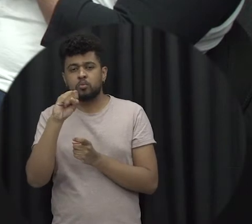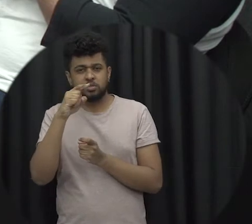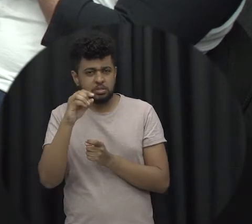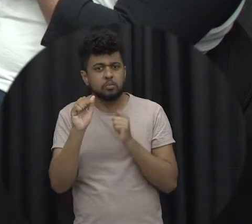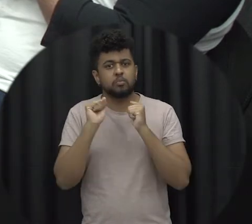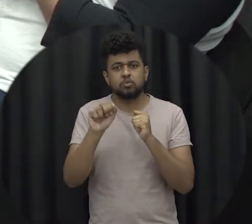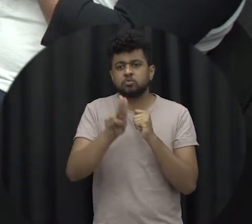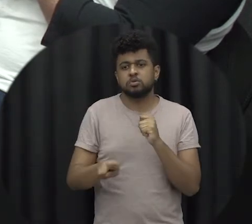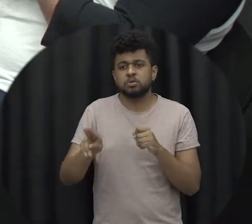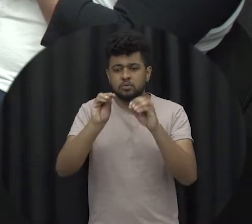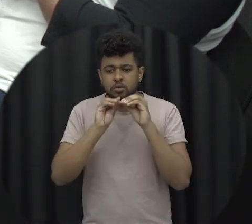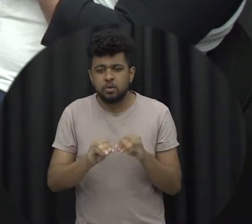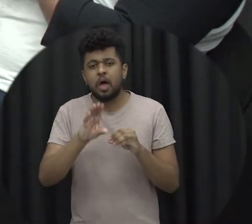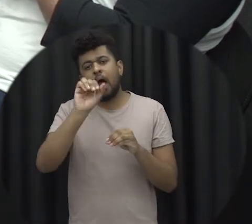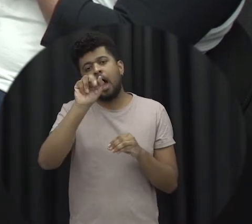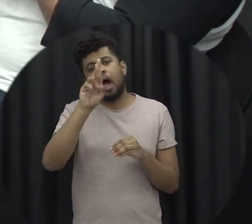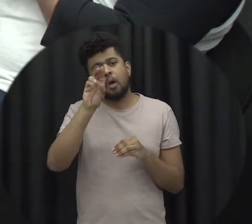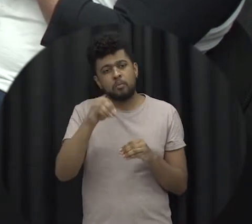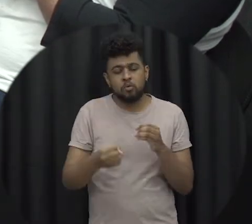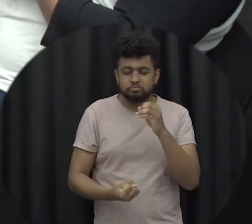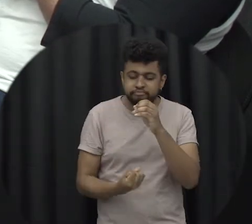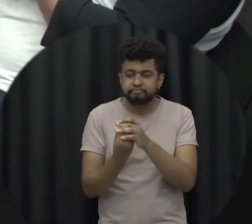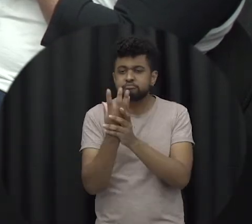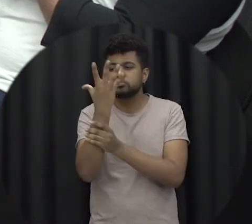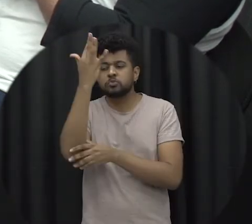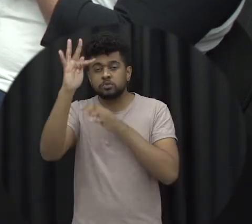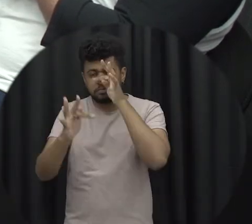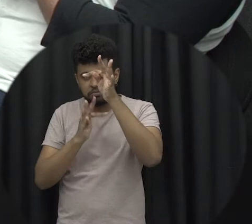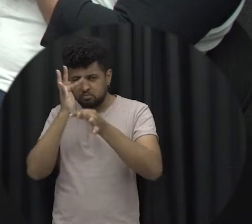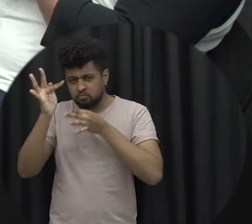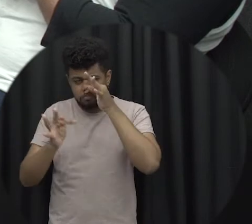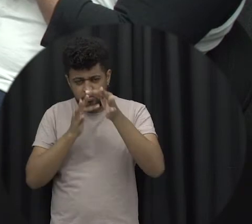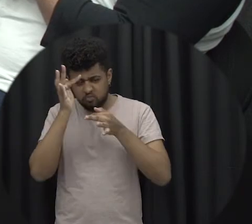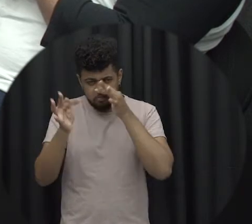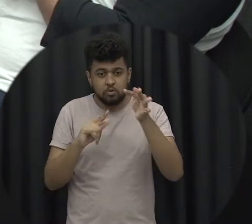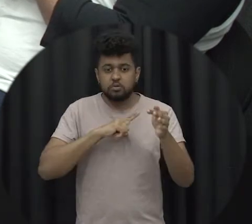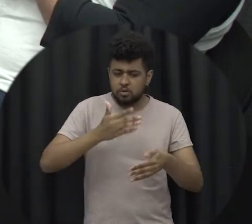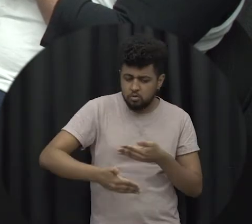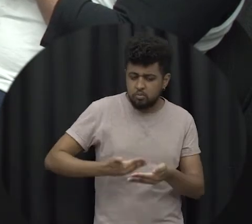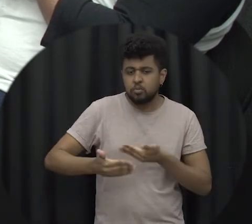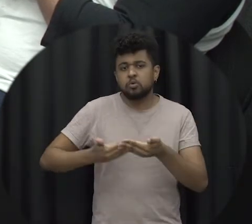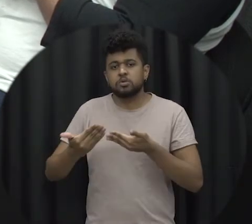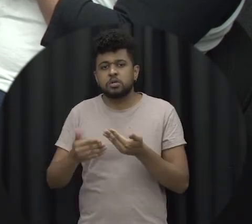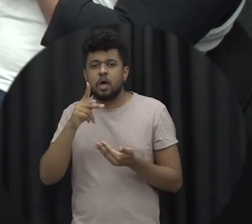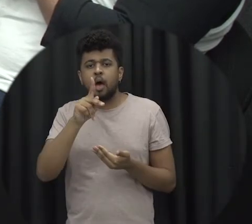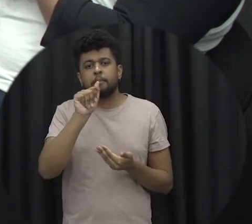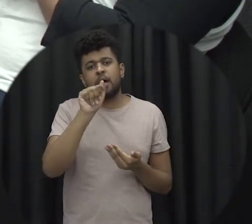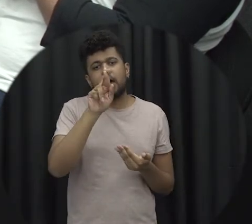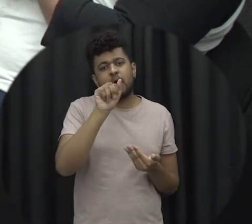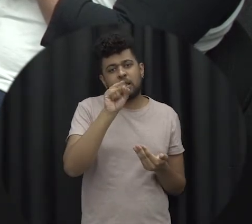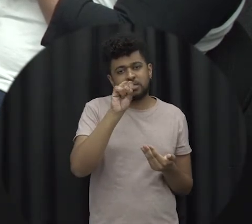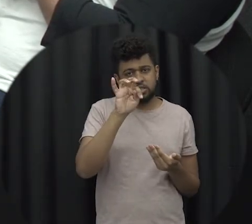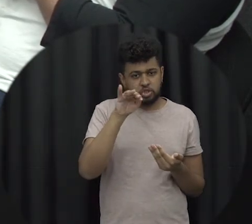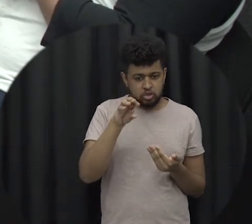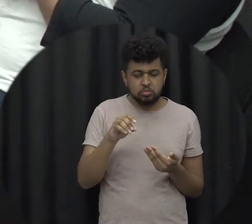na fixação de carbono, no crescimento das plantas. Tem o processo de parasitismo e tem a